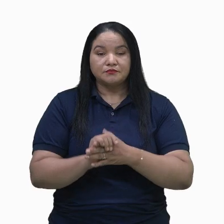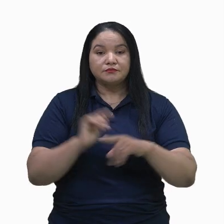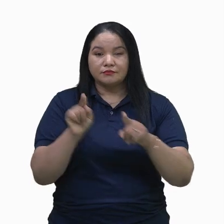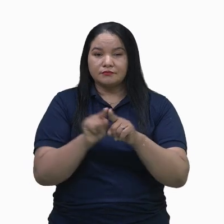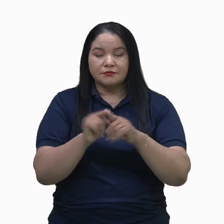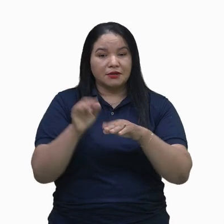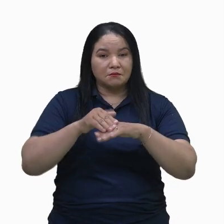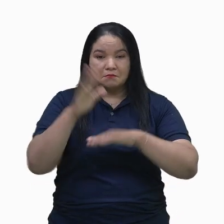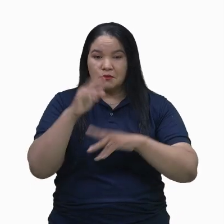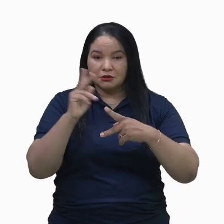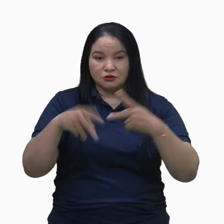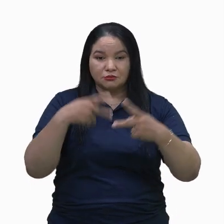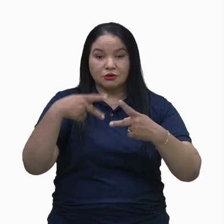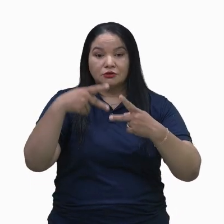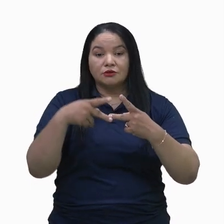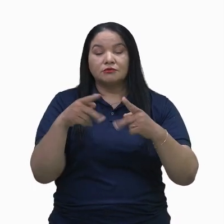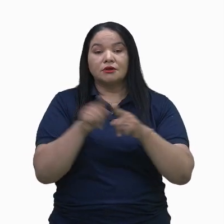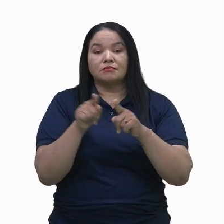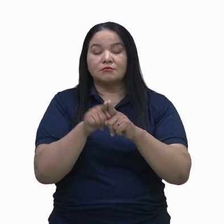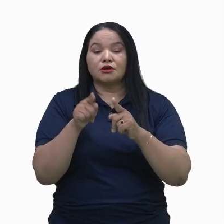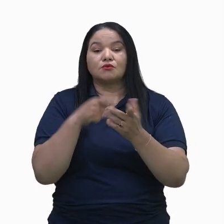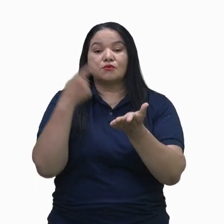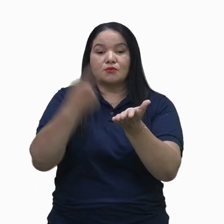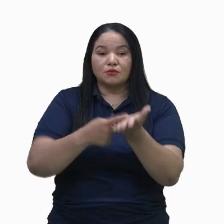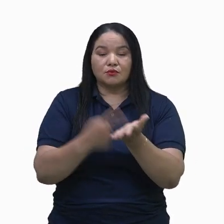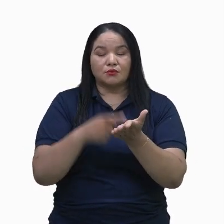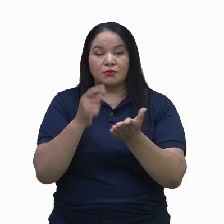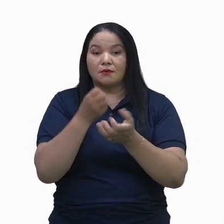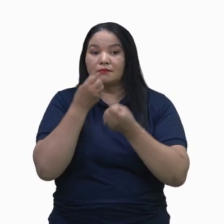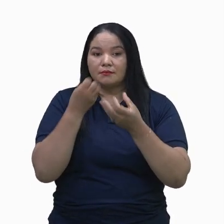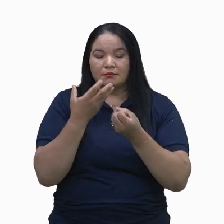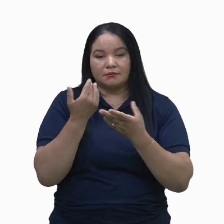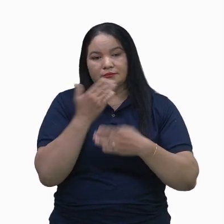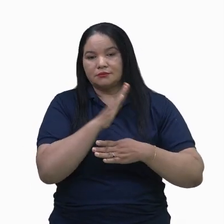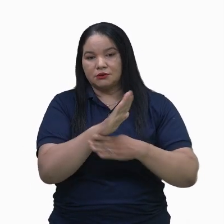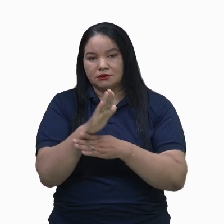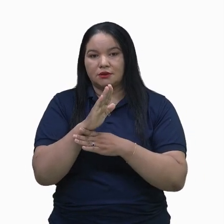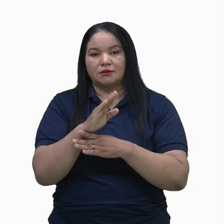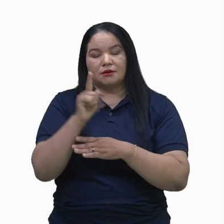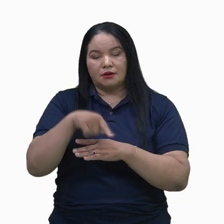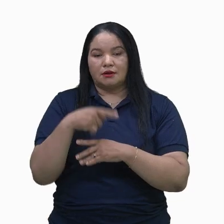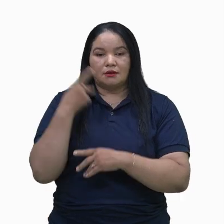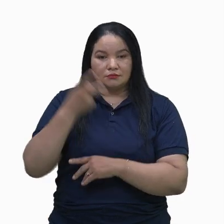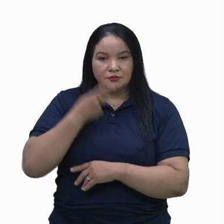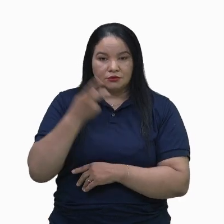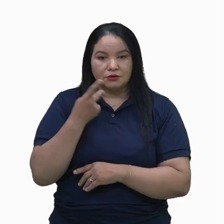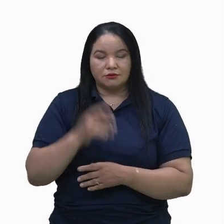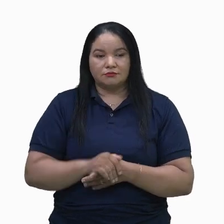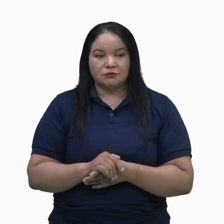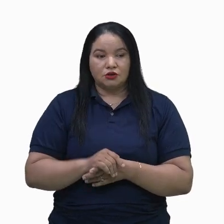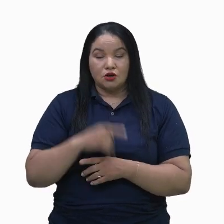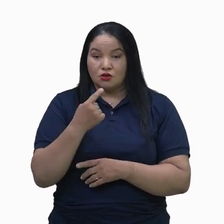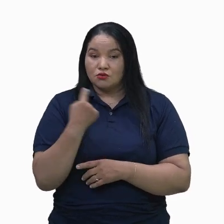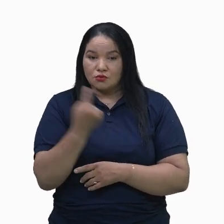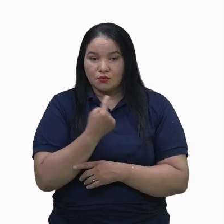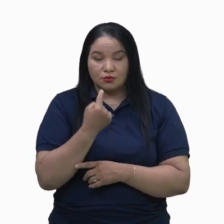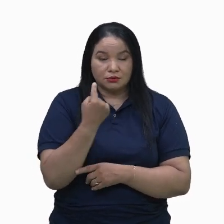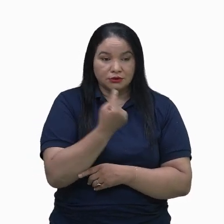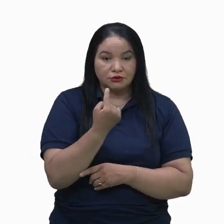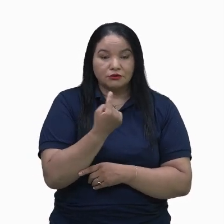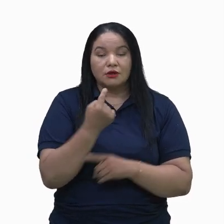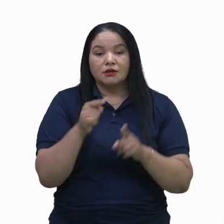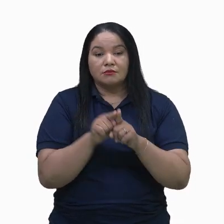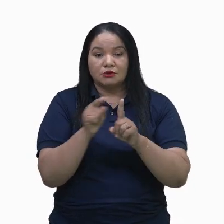é um compromisso com o bem comum, que é a questão da política mesmo, né? A gente individualmente, a sociedade civil,